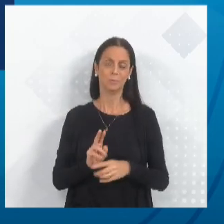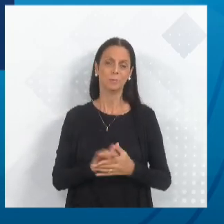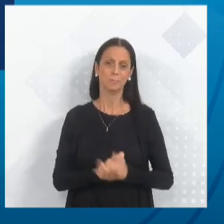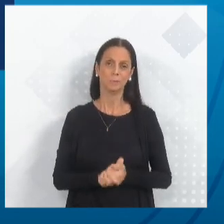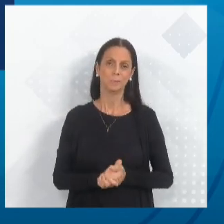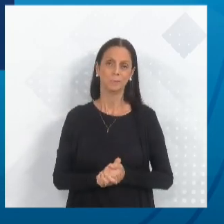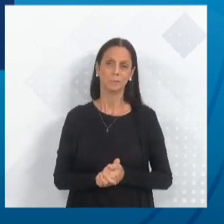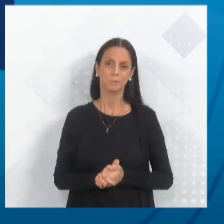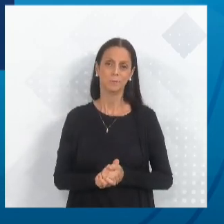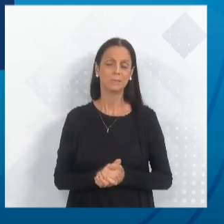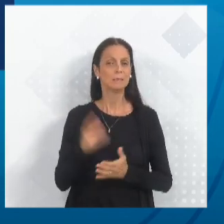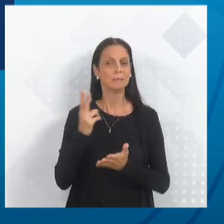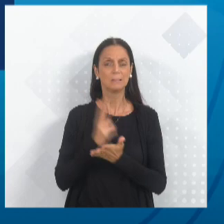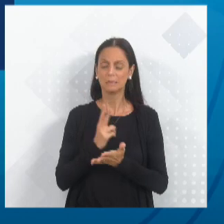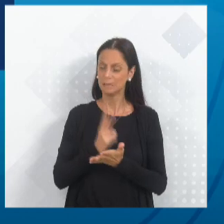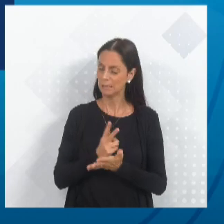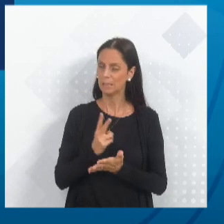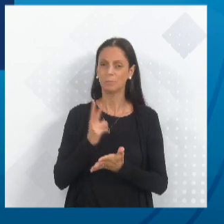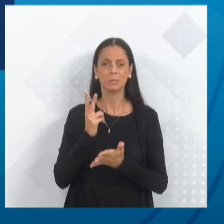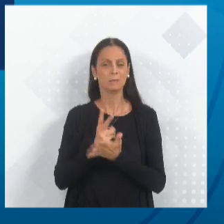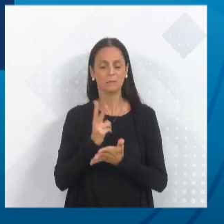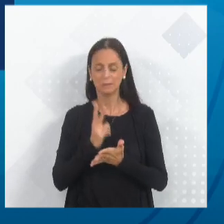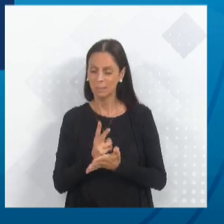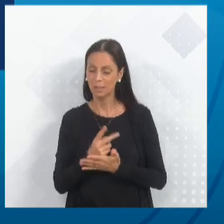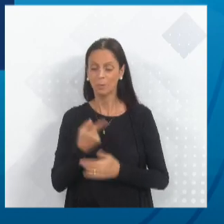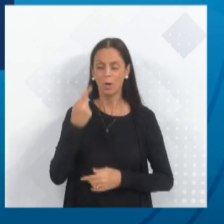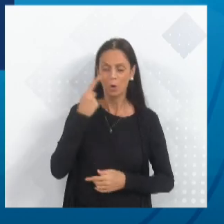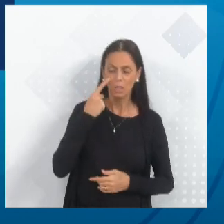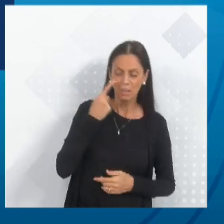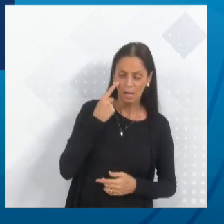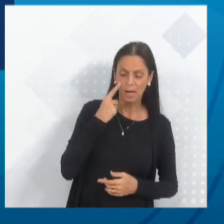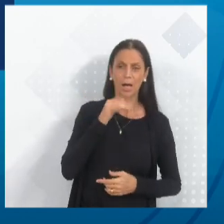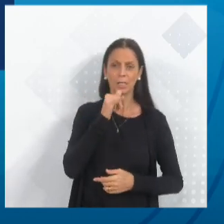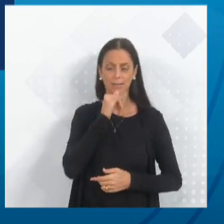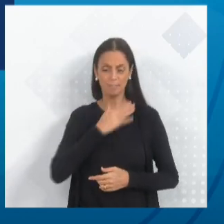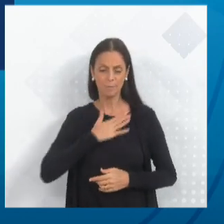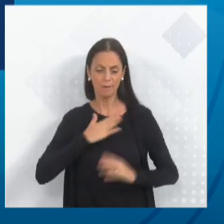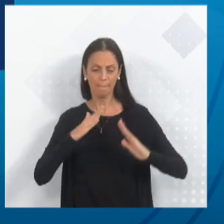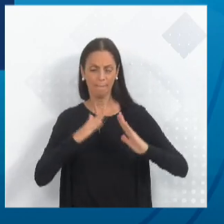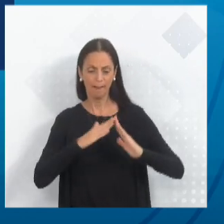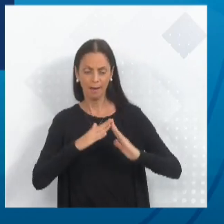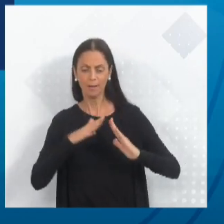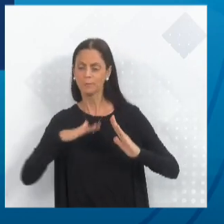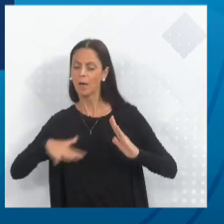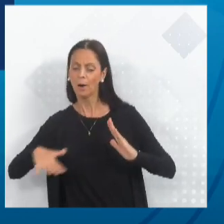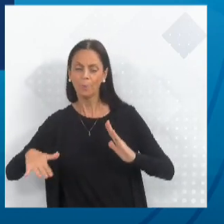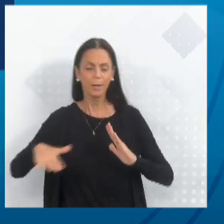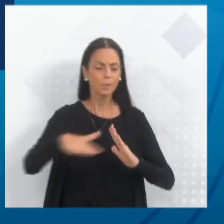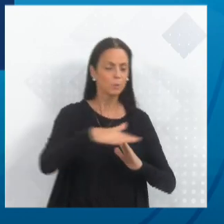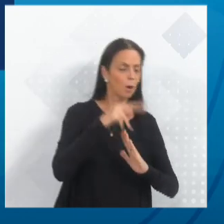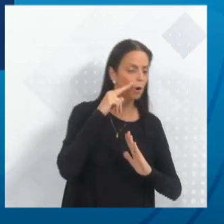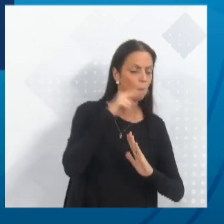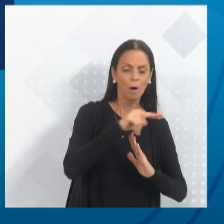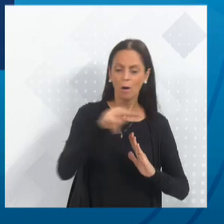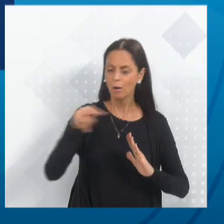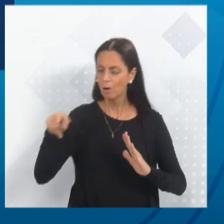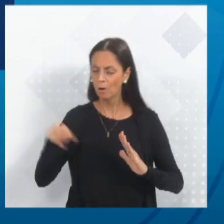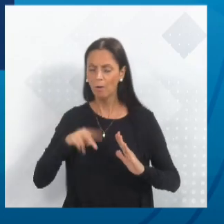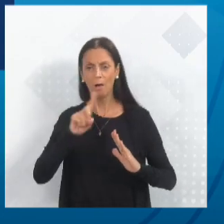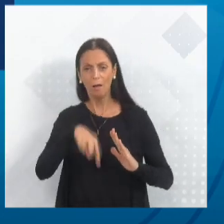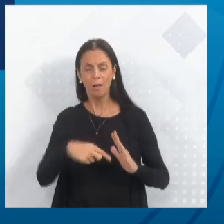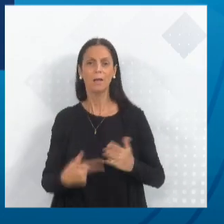inspeção periódica em em torno da nossa residência vador dieg noato acho que é nós temos esse papel